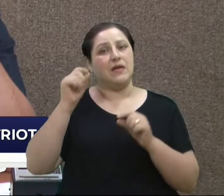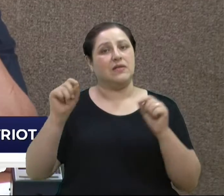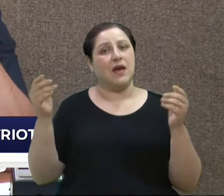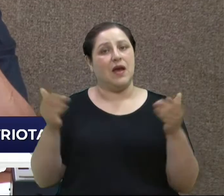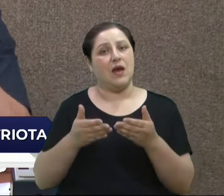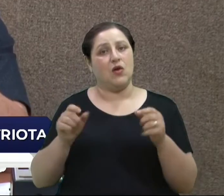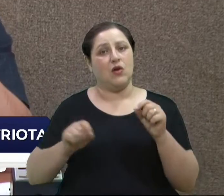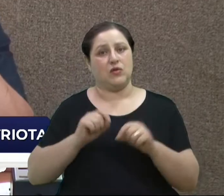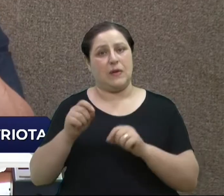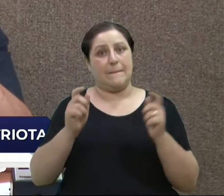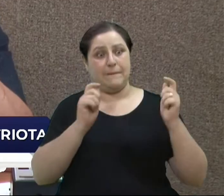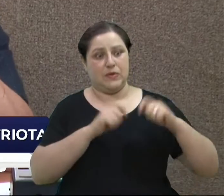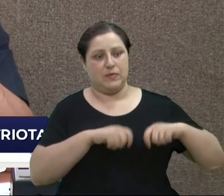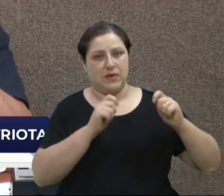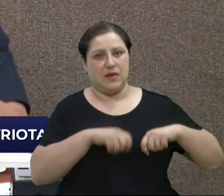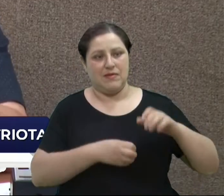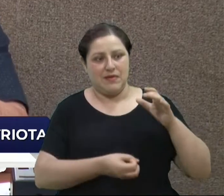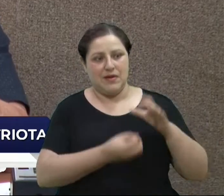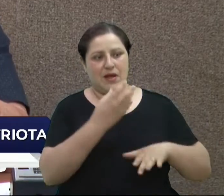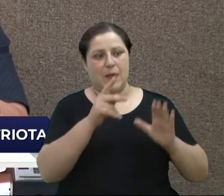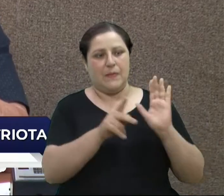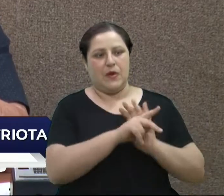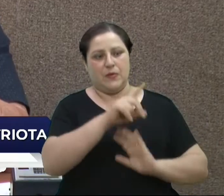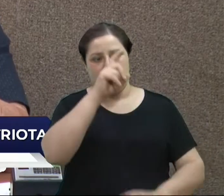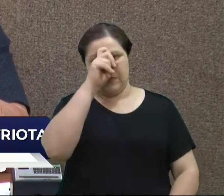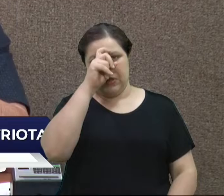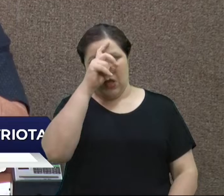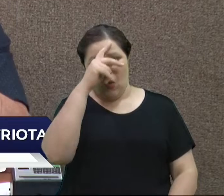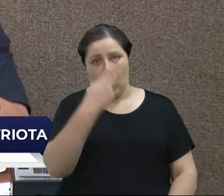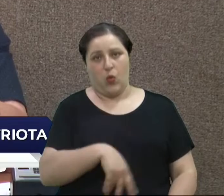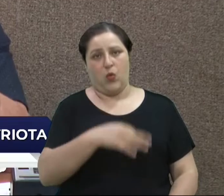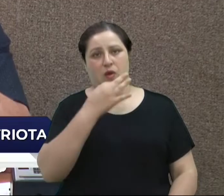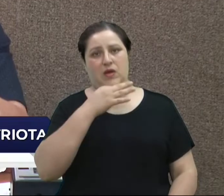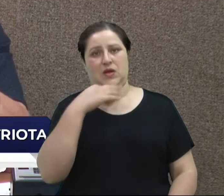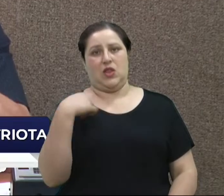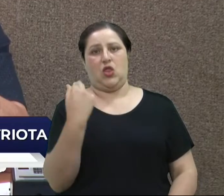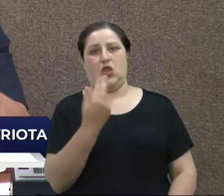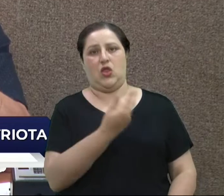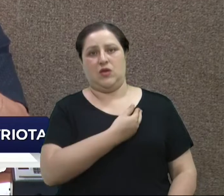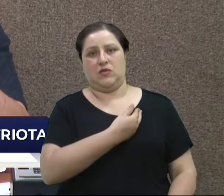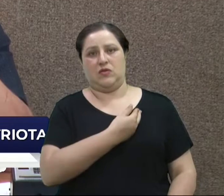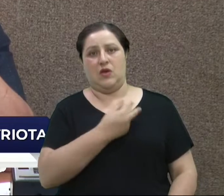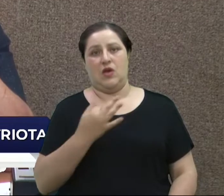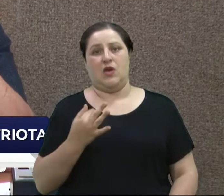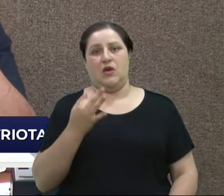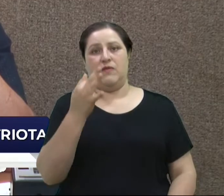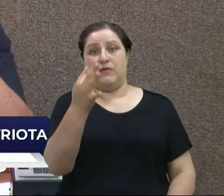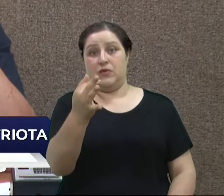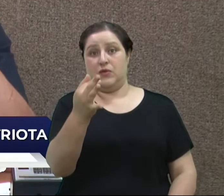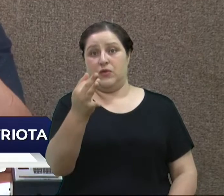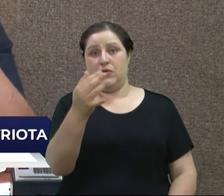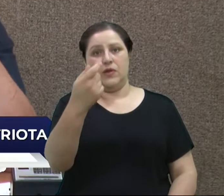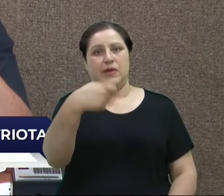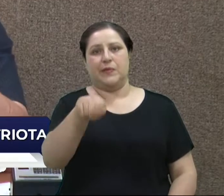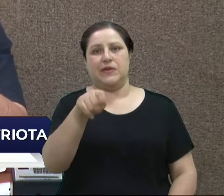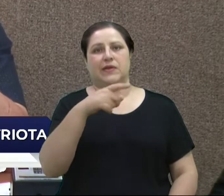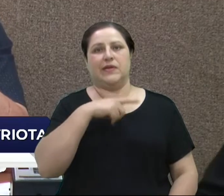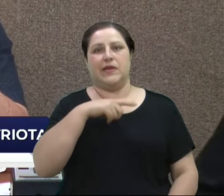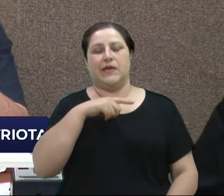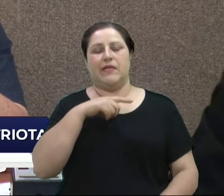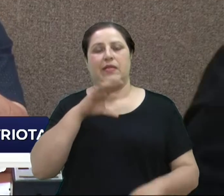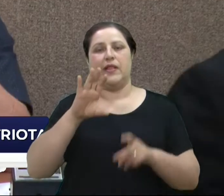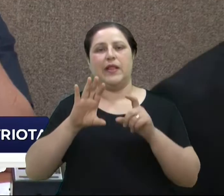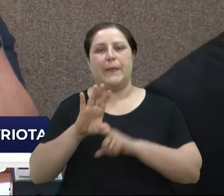na possibilidade de um hospital nosso, para que a gente, amanhã ou depois, não precise estar nas mãos de